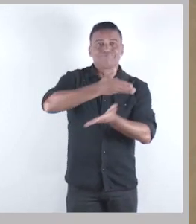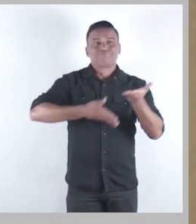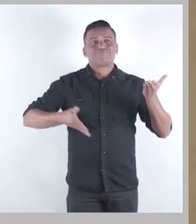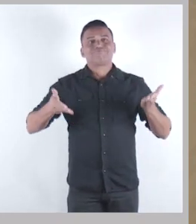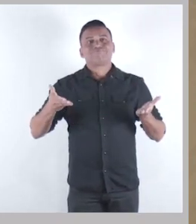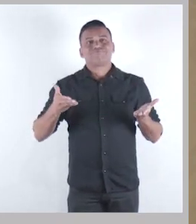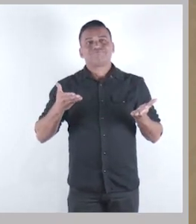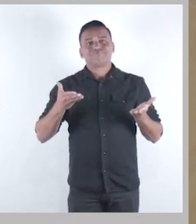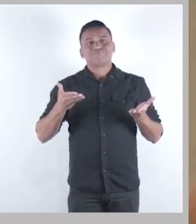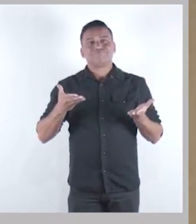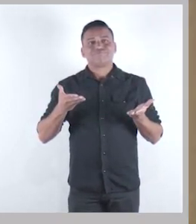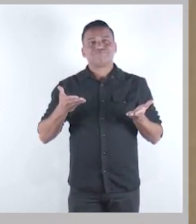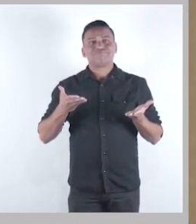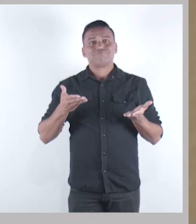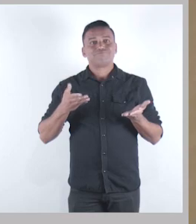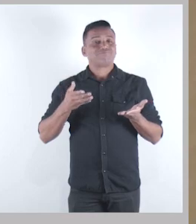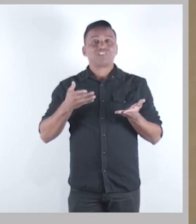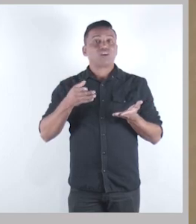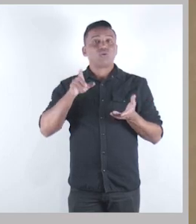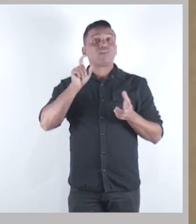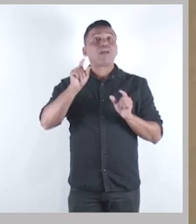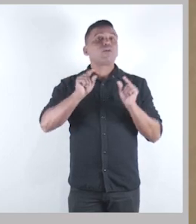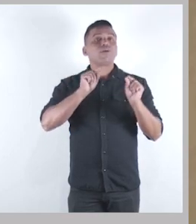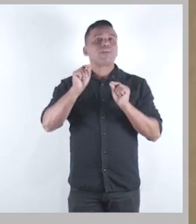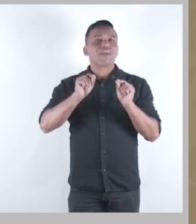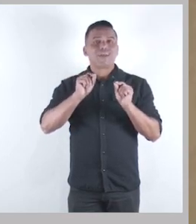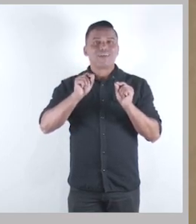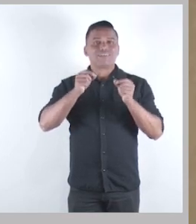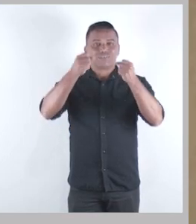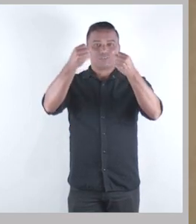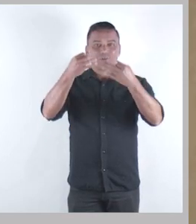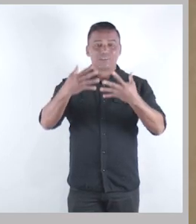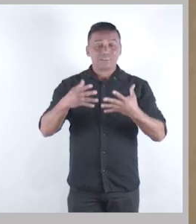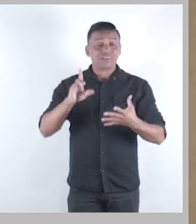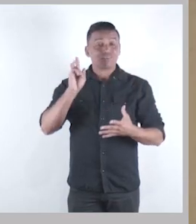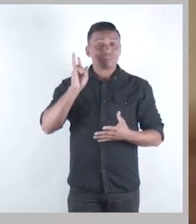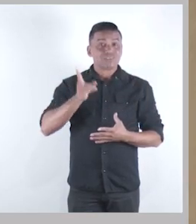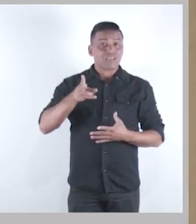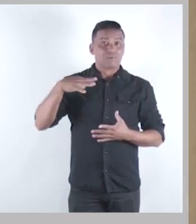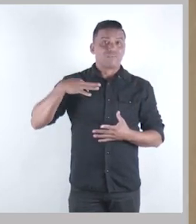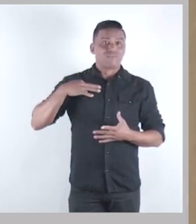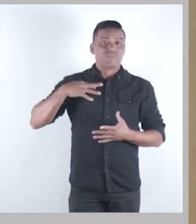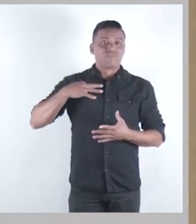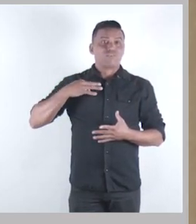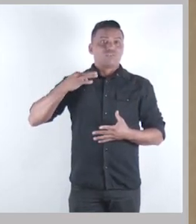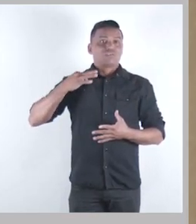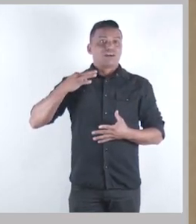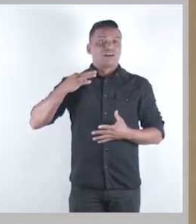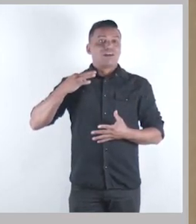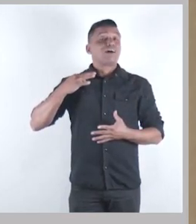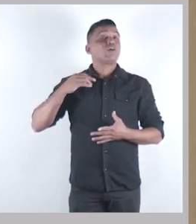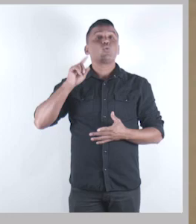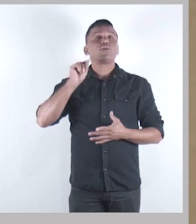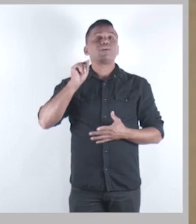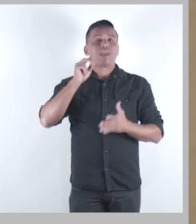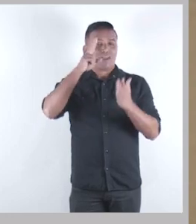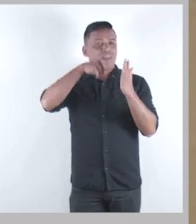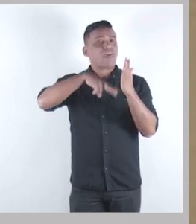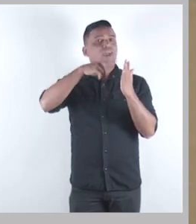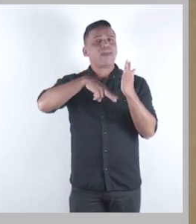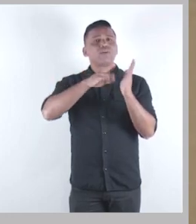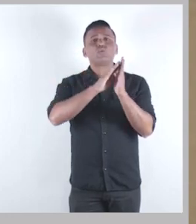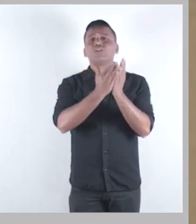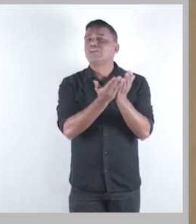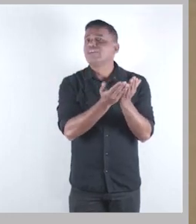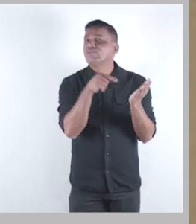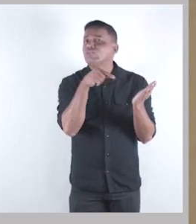nesse período, quem quer estar a ler? Há sempre um voluntário, fala sobre o que está a ler. Do que é que está a falar